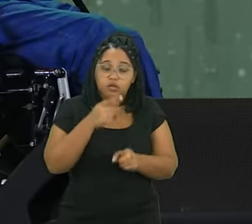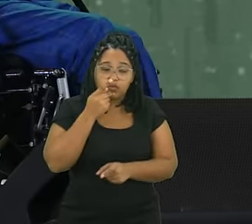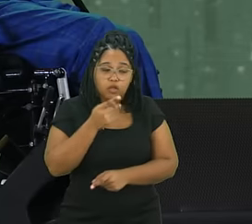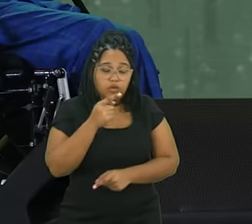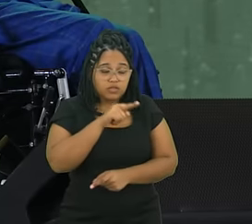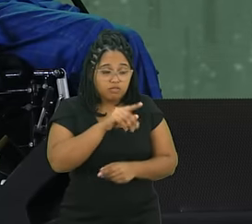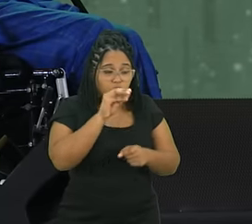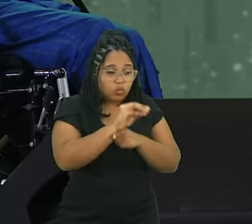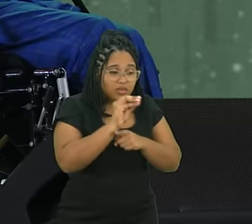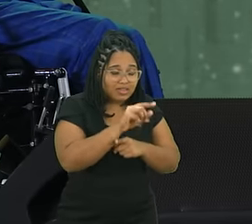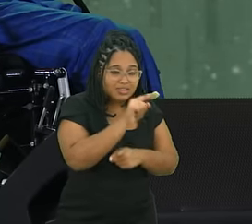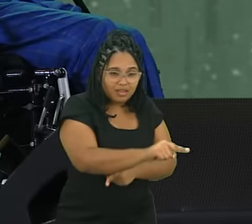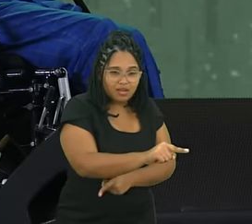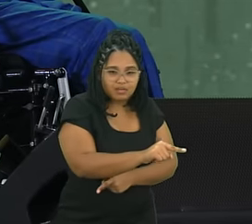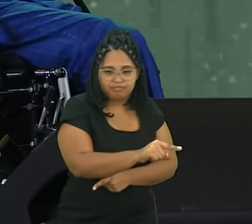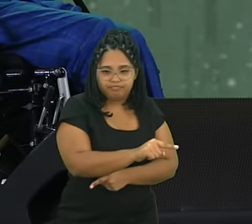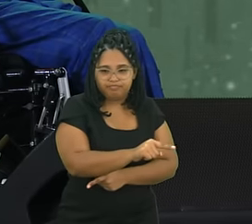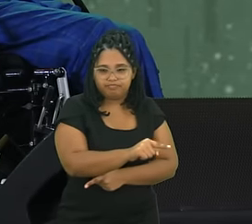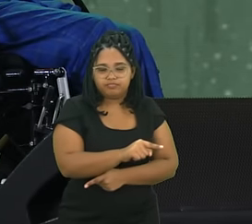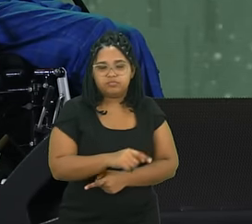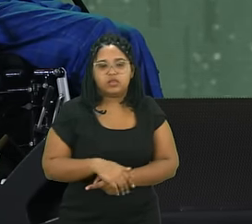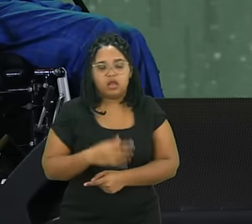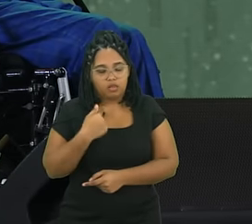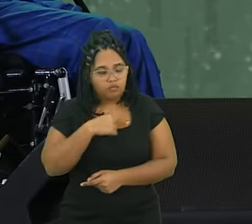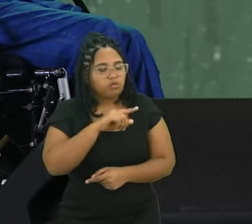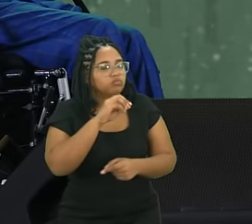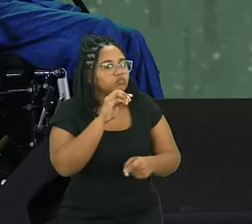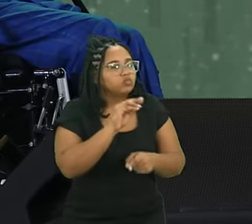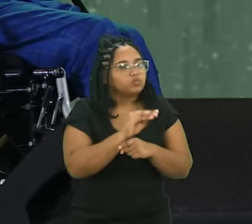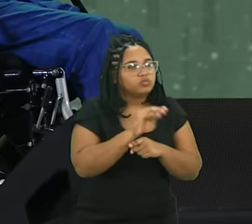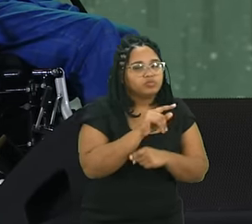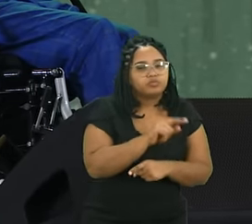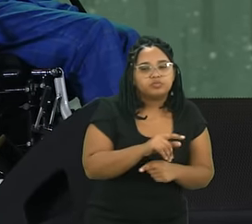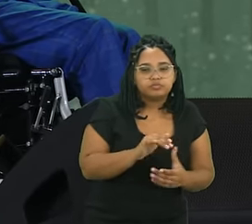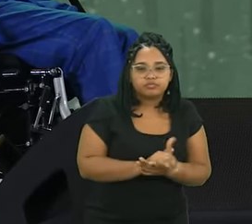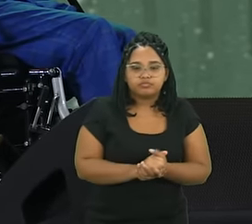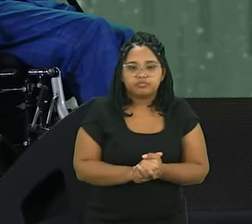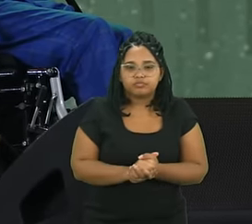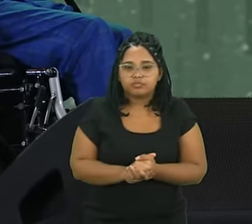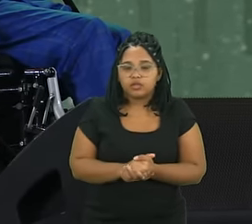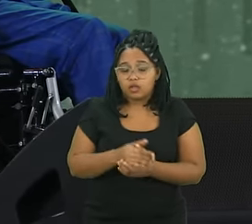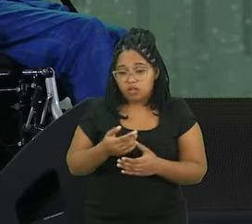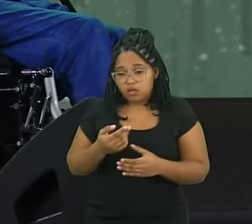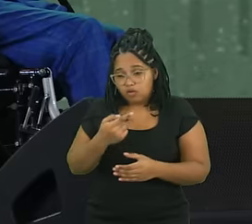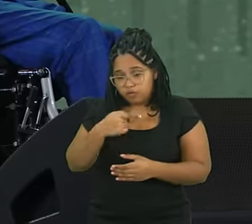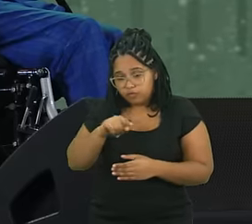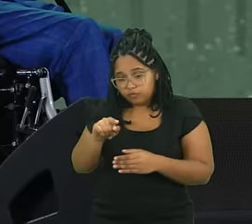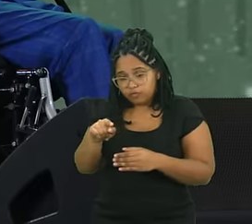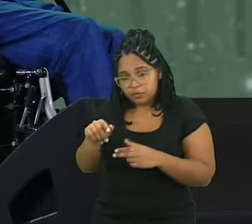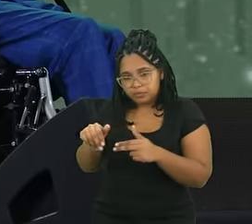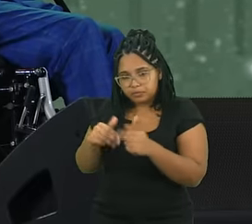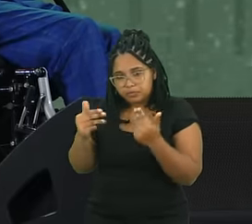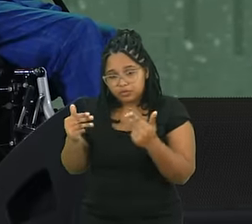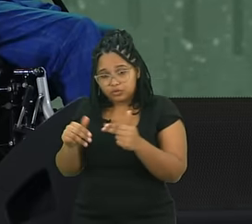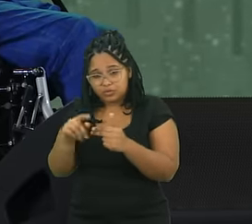exposto. E ela cuidou dele. O Lourival entrou na sala de cirurgia e dentro da sala de cirurgia ele teve uma